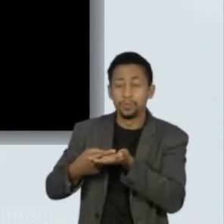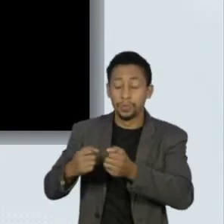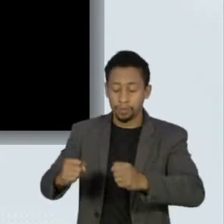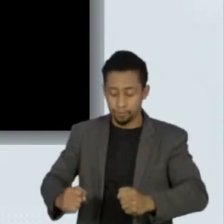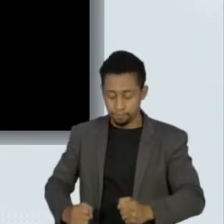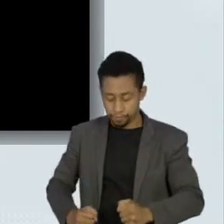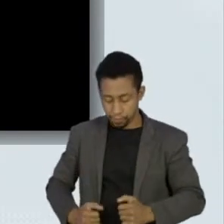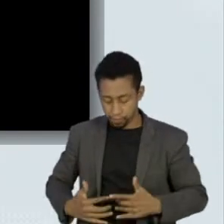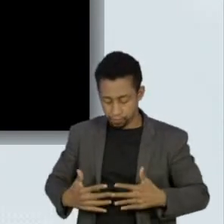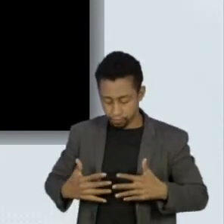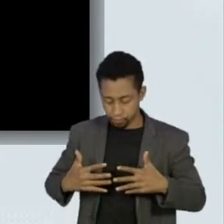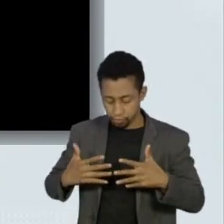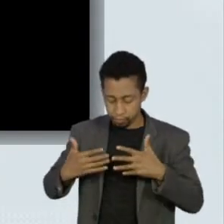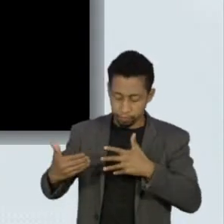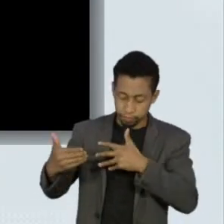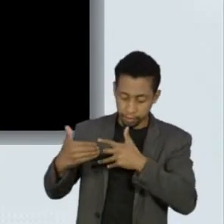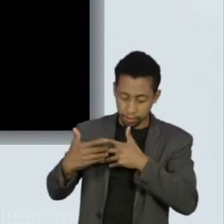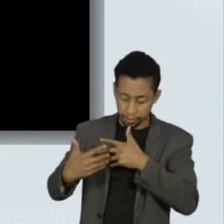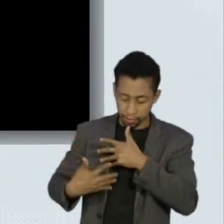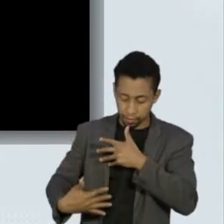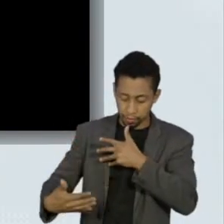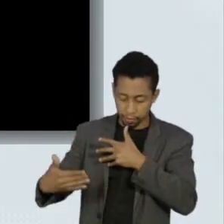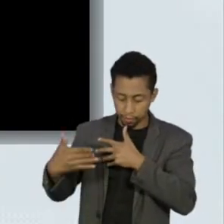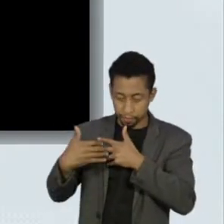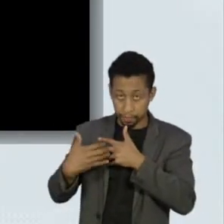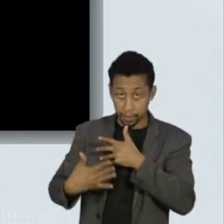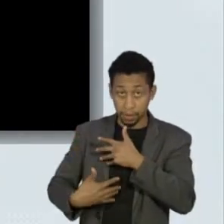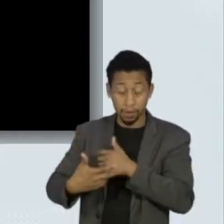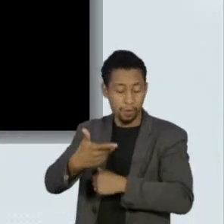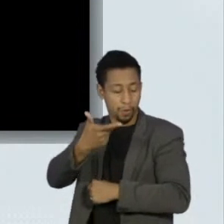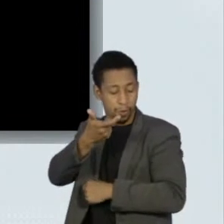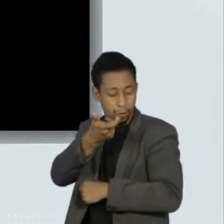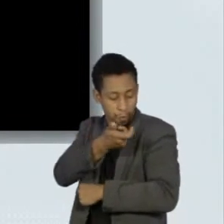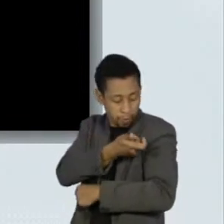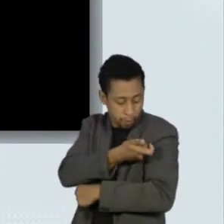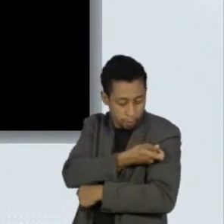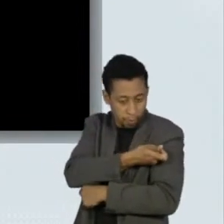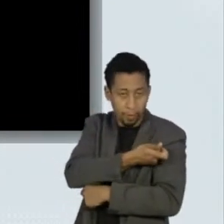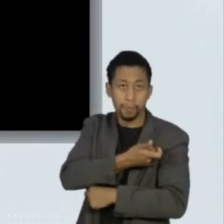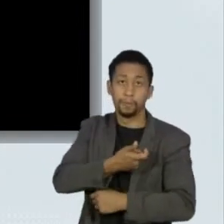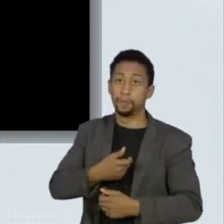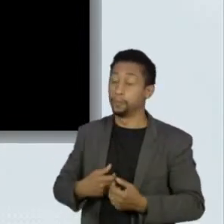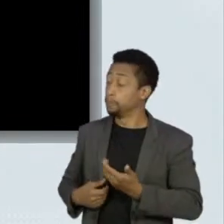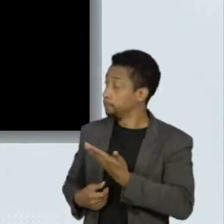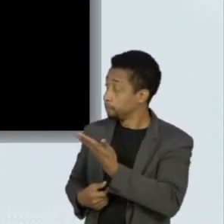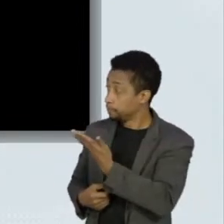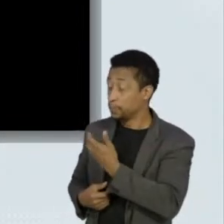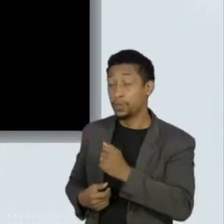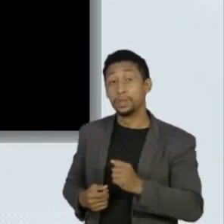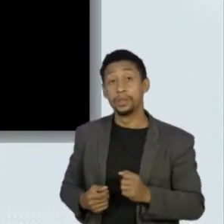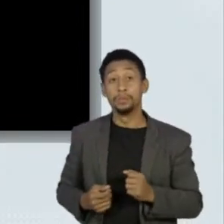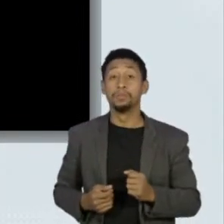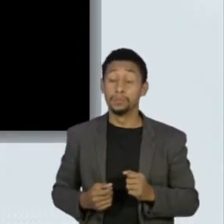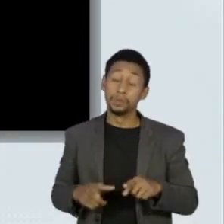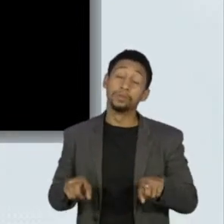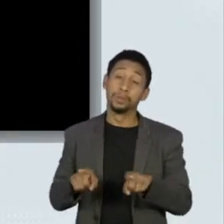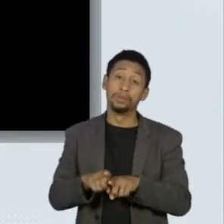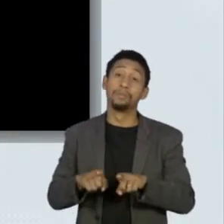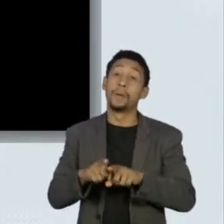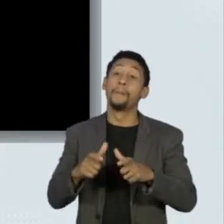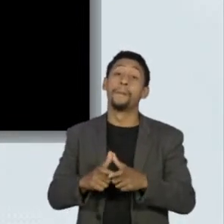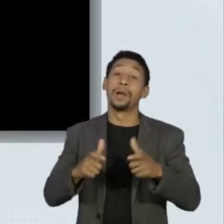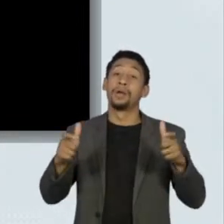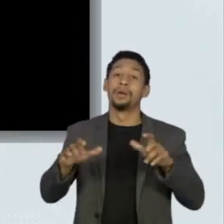eficácia vacinal ela ia baixar enquanto mais abaixássemos no score, mas a gente ia ter maior número de